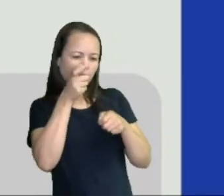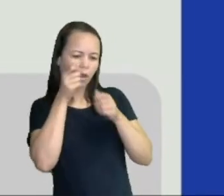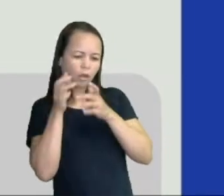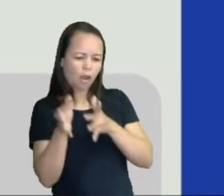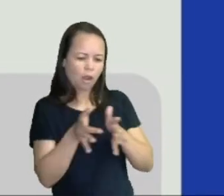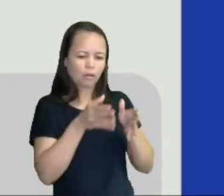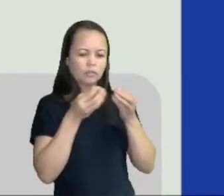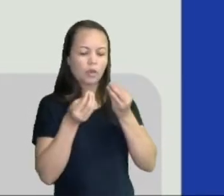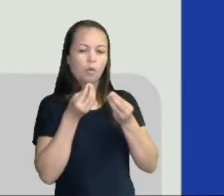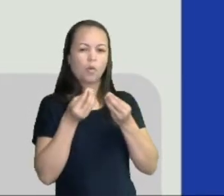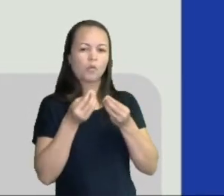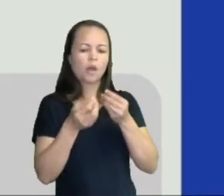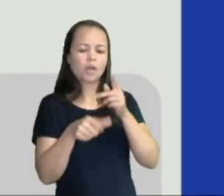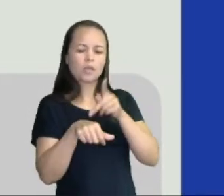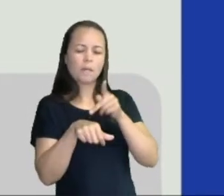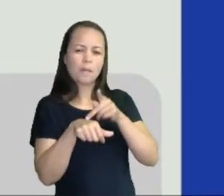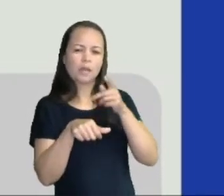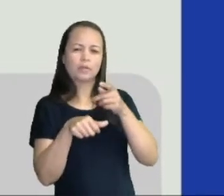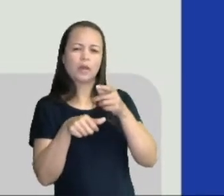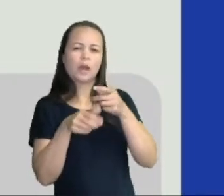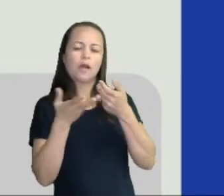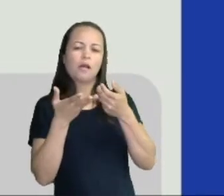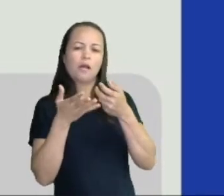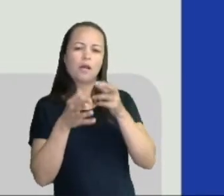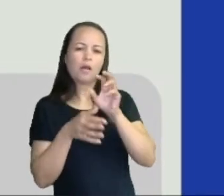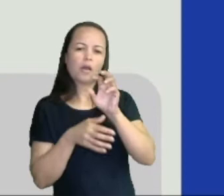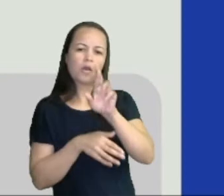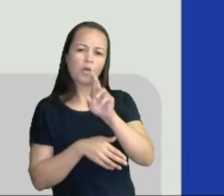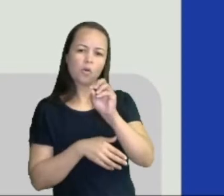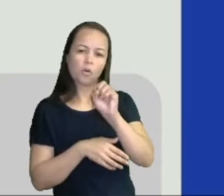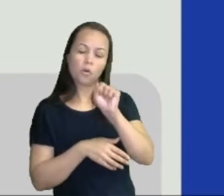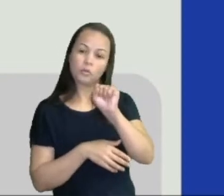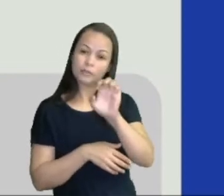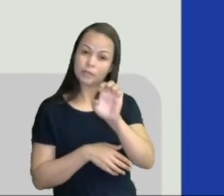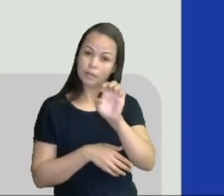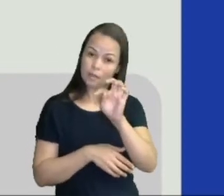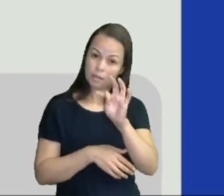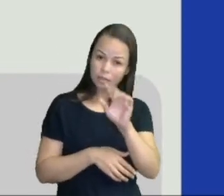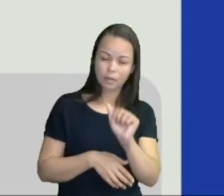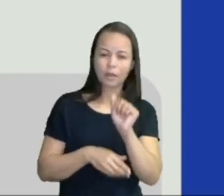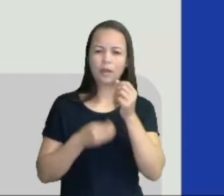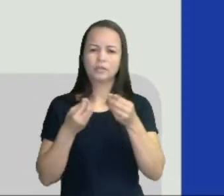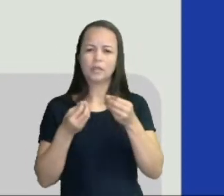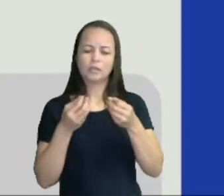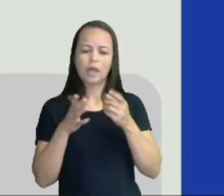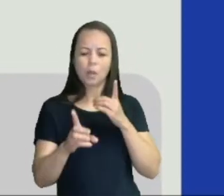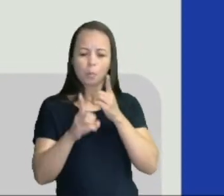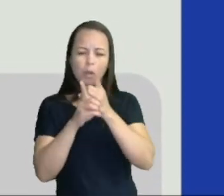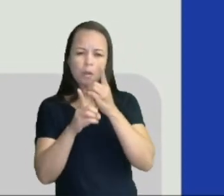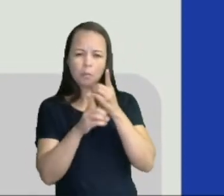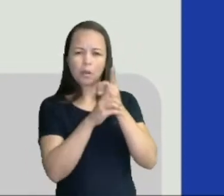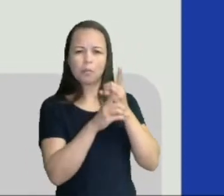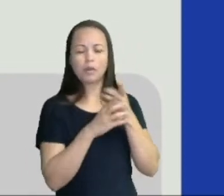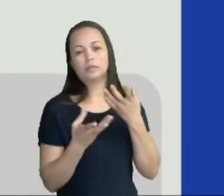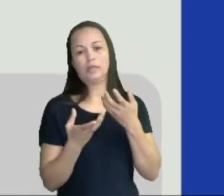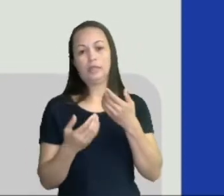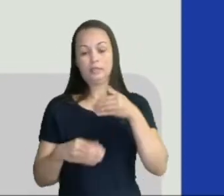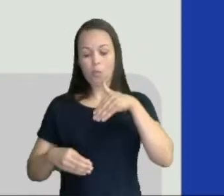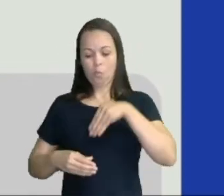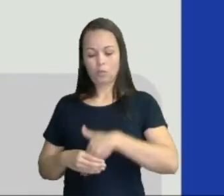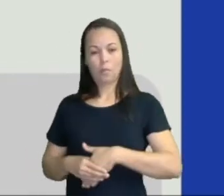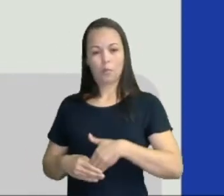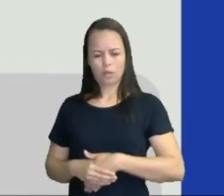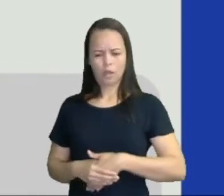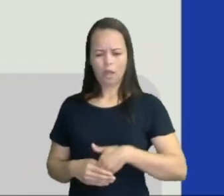pedra roseta, que vai explicar o significado de cada hieroglifo daquela, é encontrada. Então, Napoleão